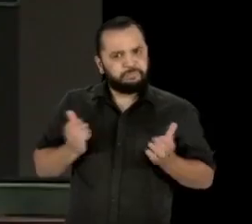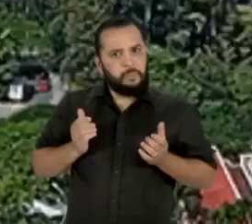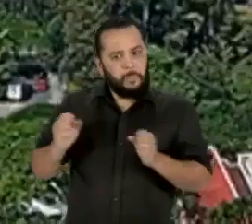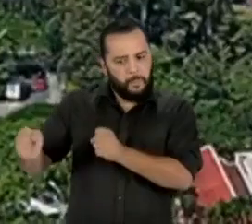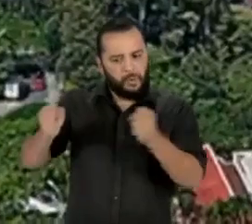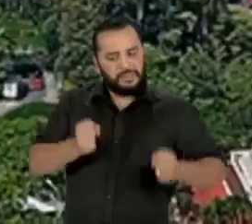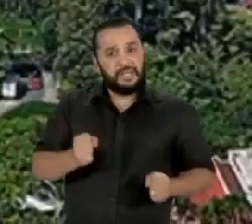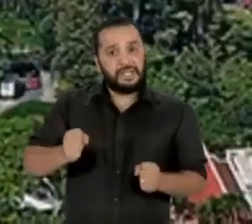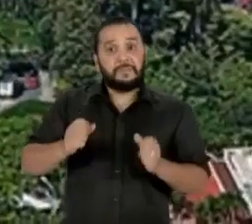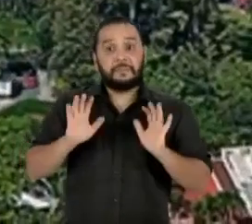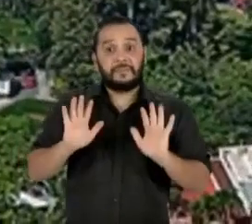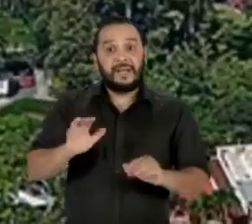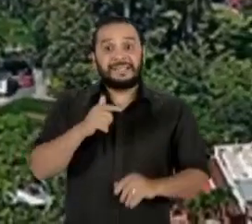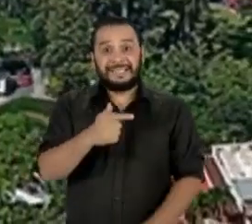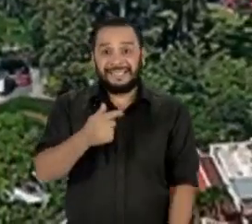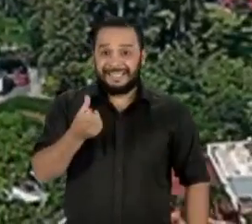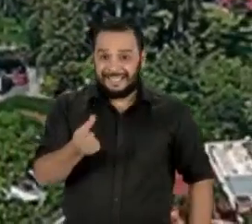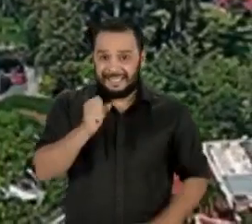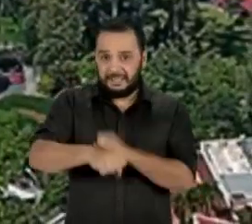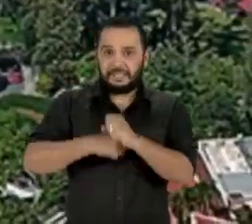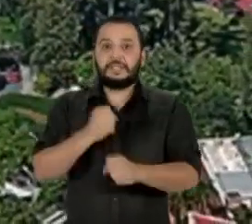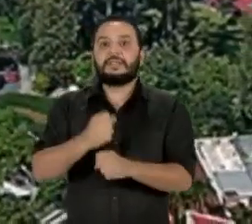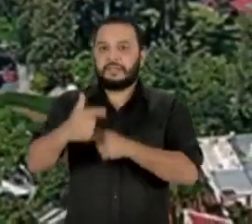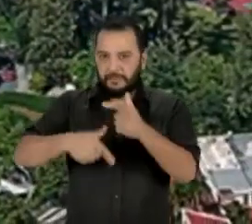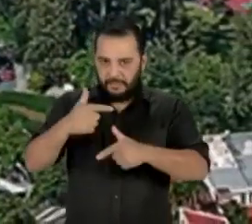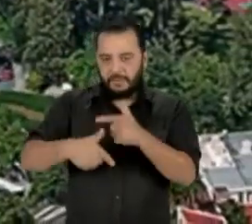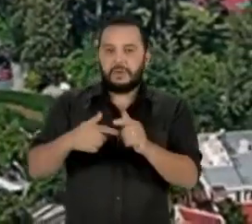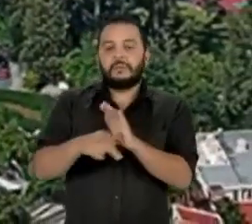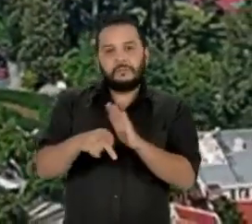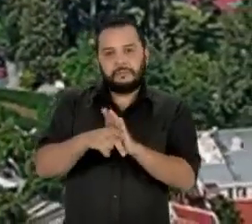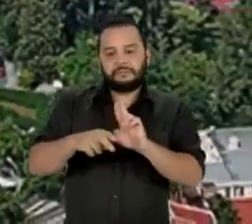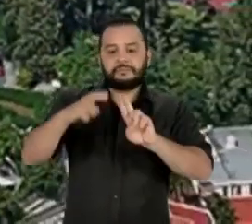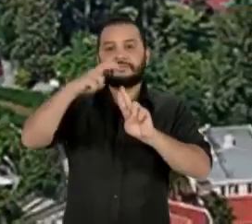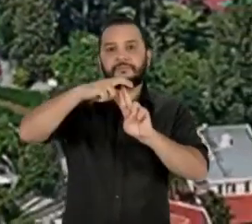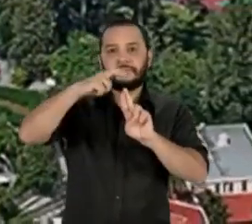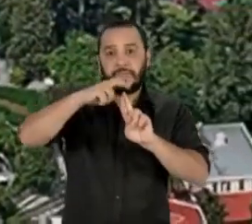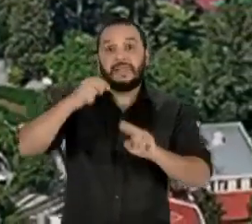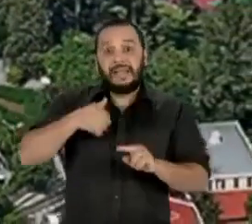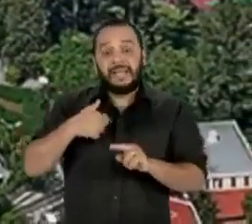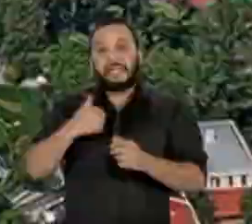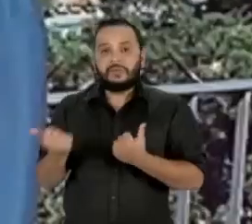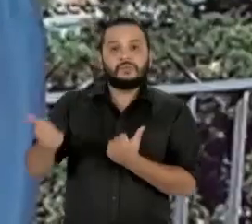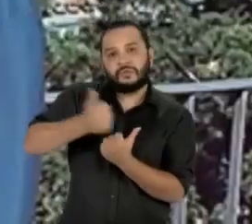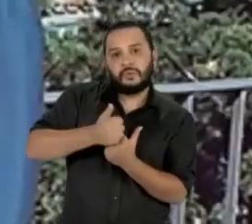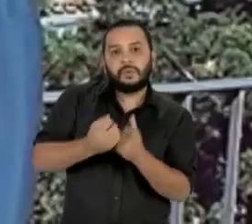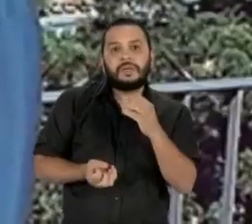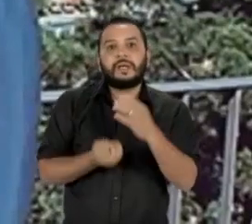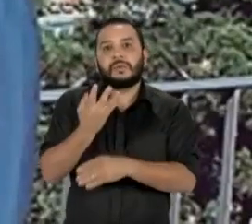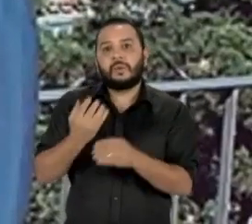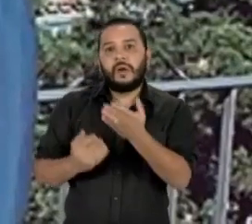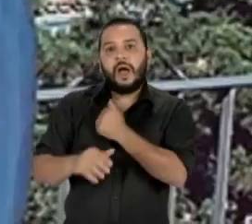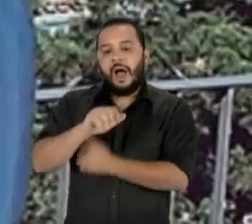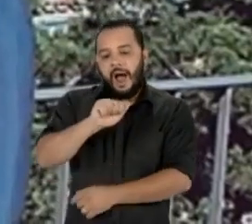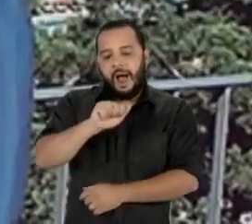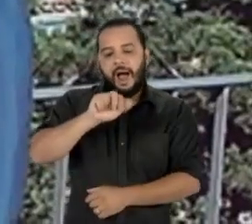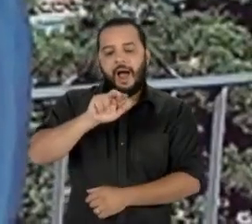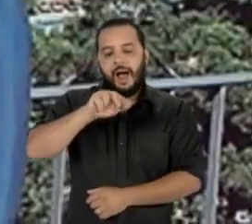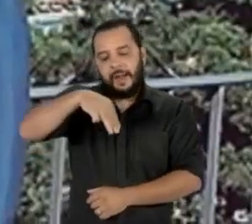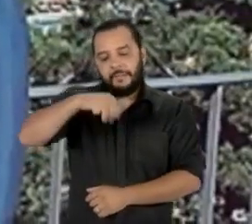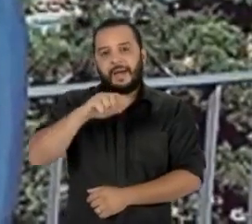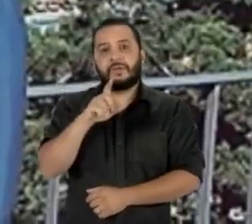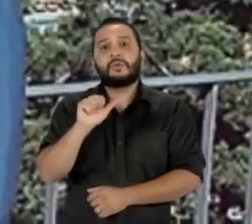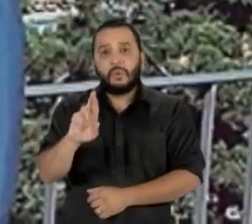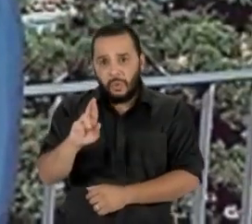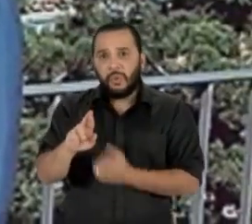dedicou 76 anos de sua vida ao Bradesco. Ele sucedeu o fundador do banco, Amador Aguiar, de quem foi o